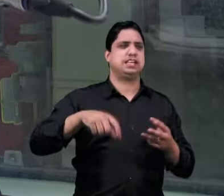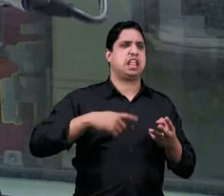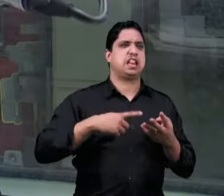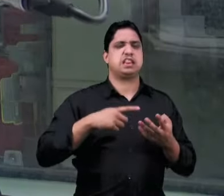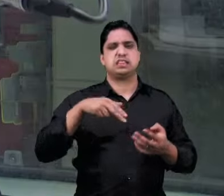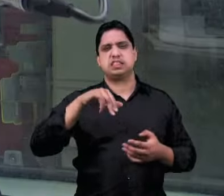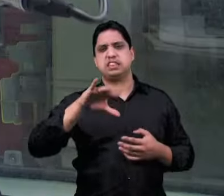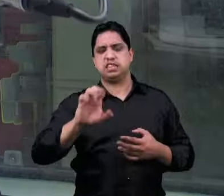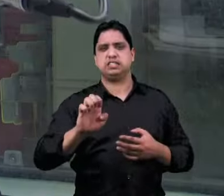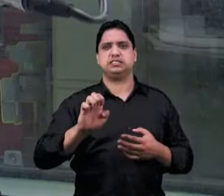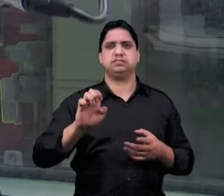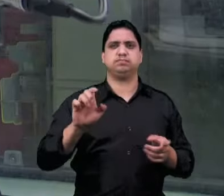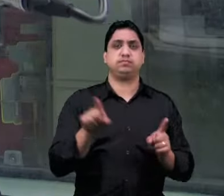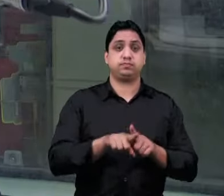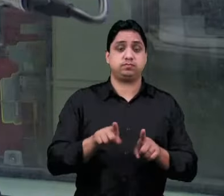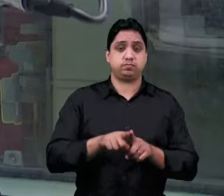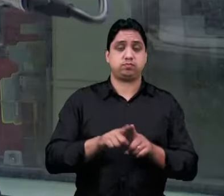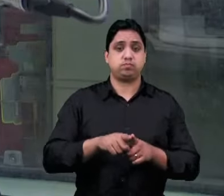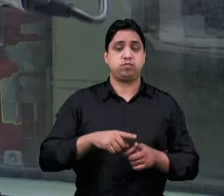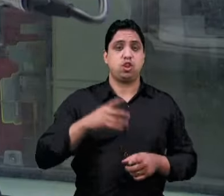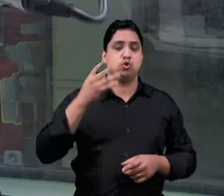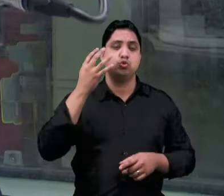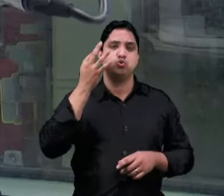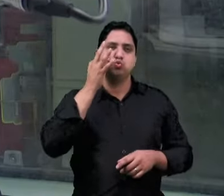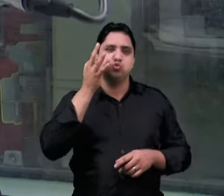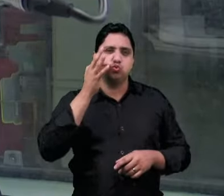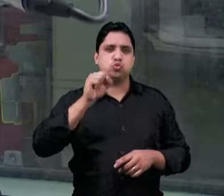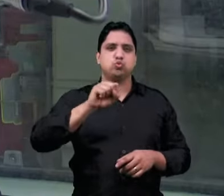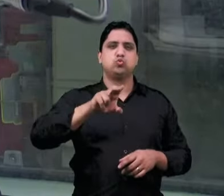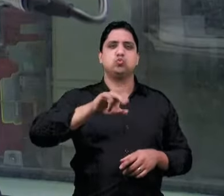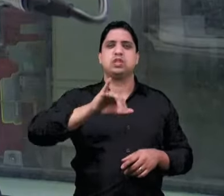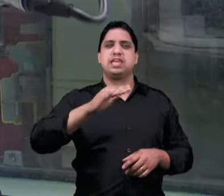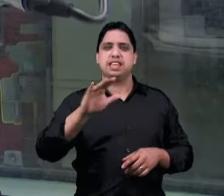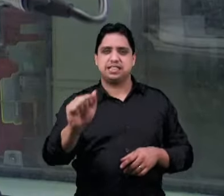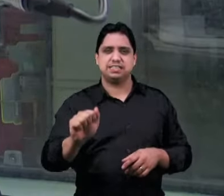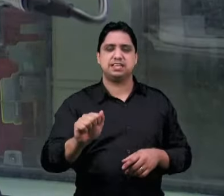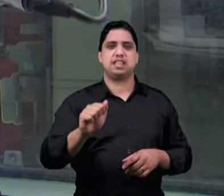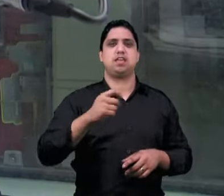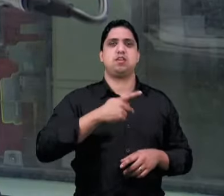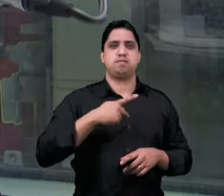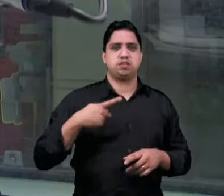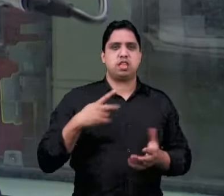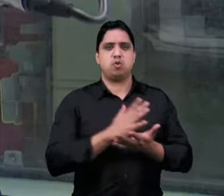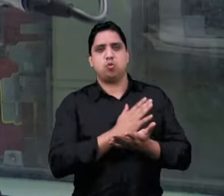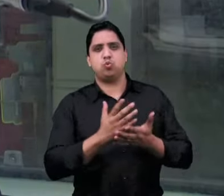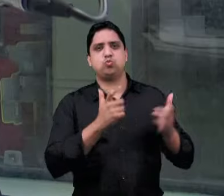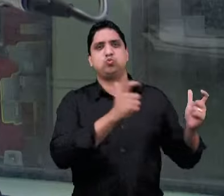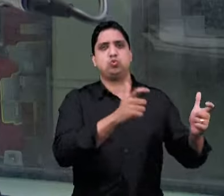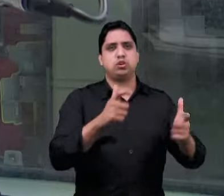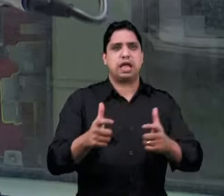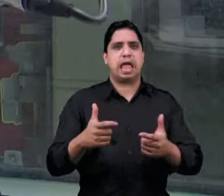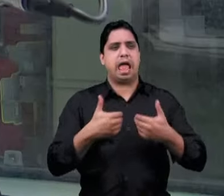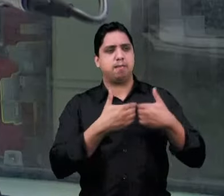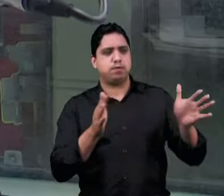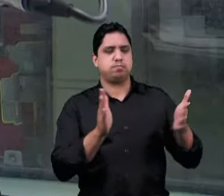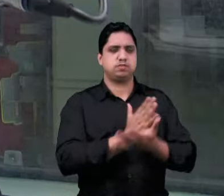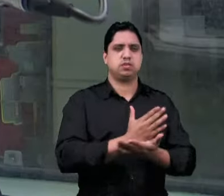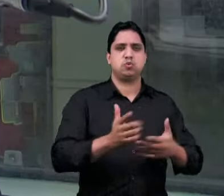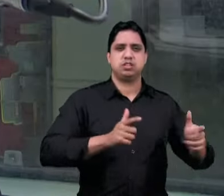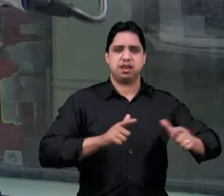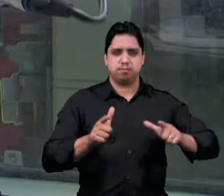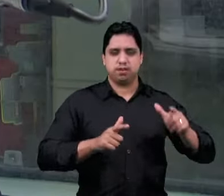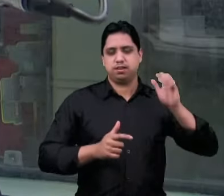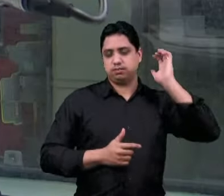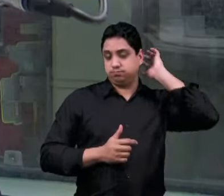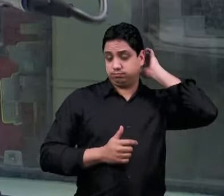também na Suíça. Eu fui pastor em alguns locais, abrimos alguns trabalhos,